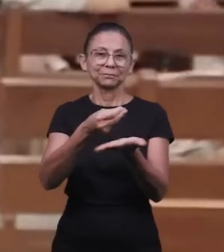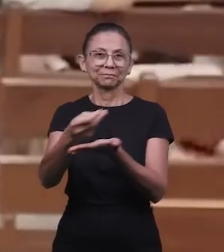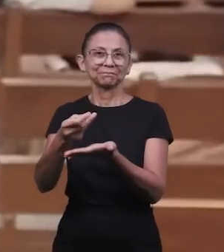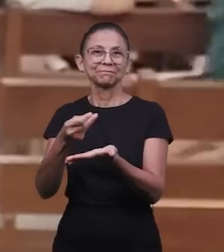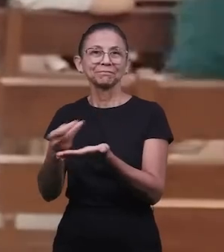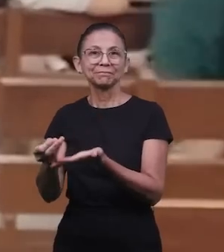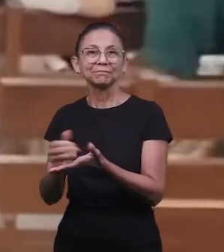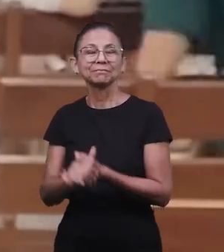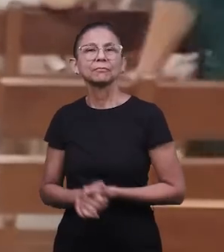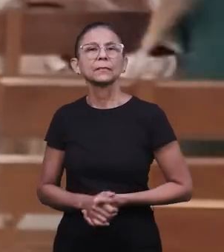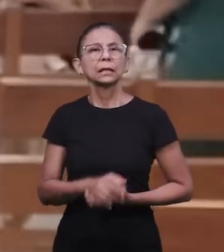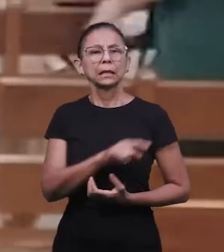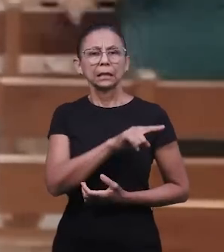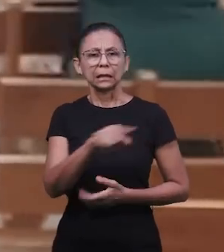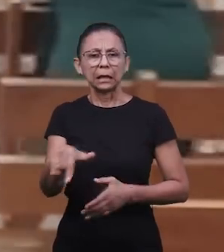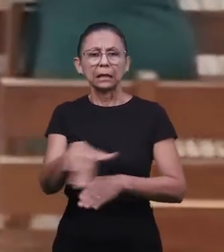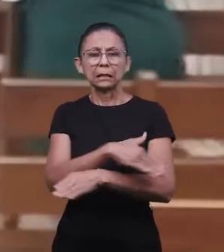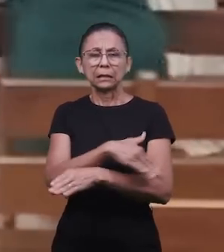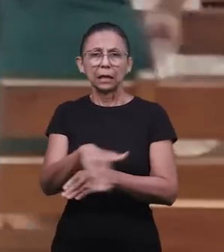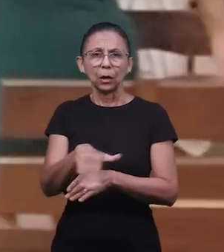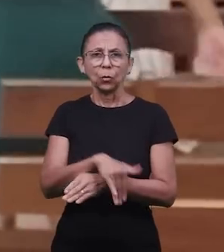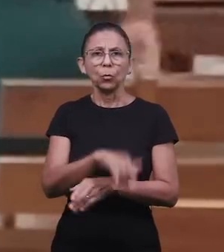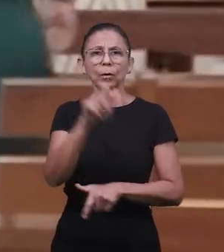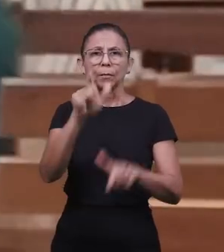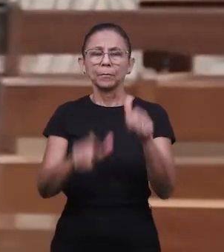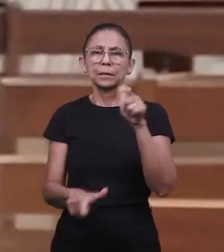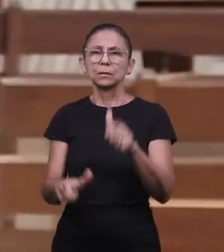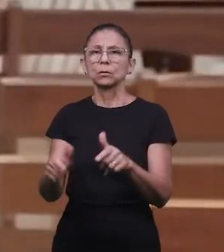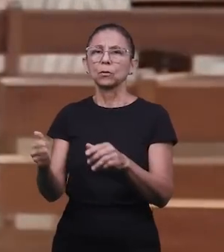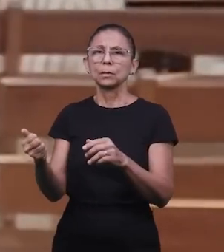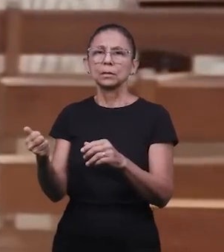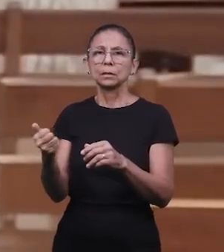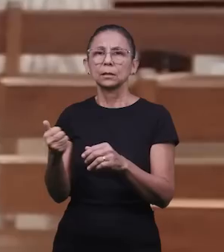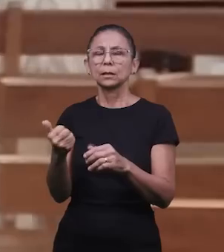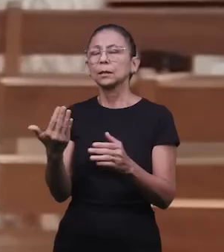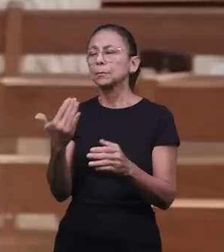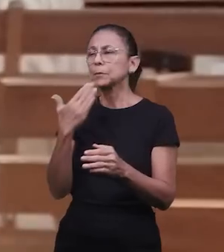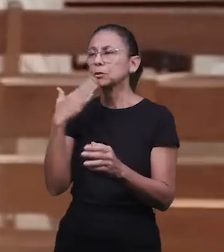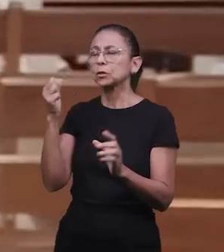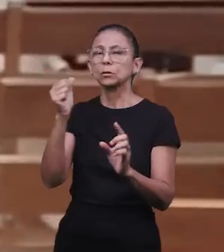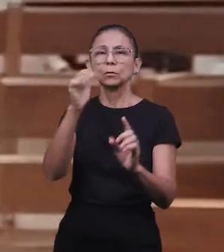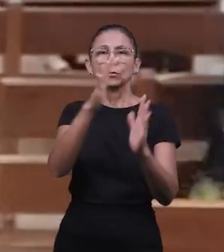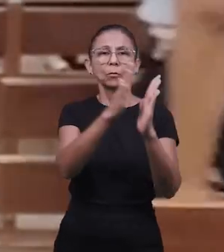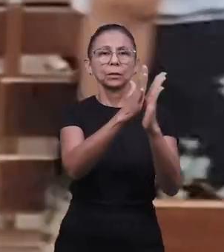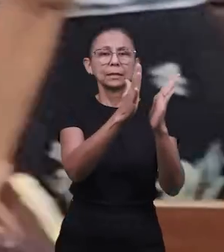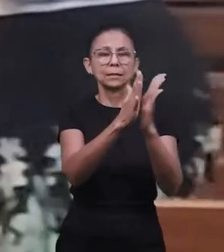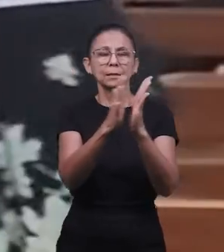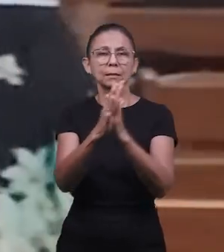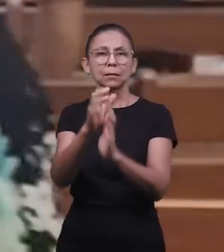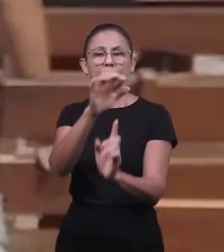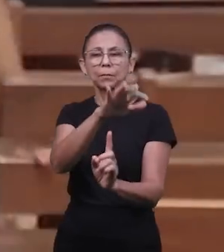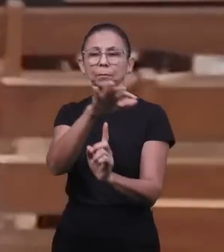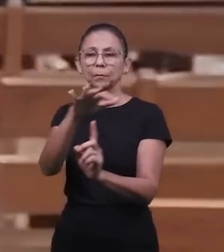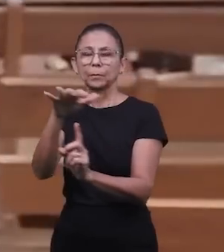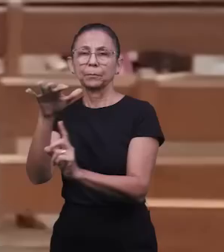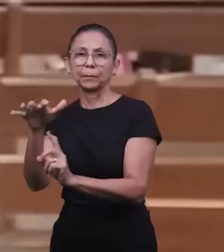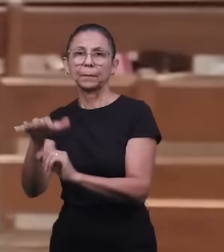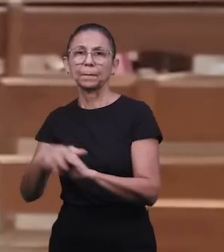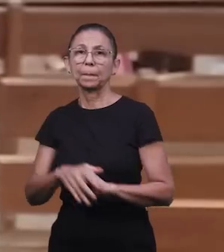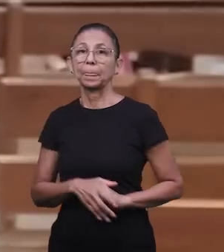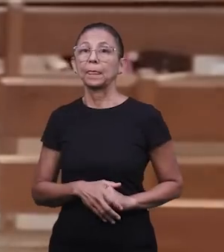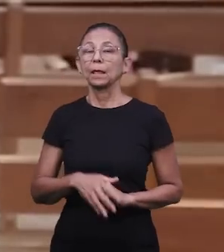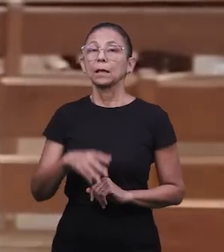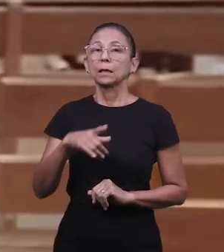várias pessoas no meio da rua foram assistidas e o Senhor deu dons espirituais que falou ao coração